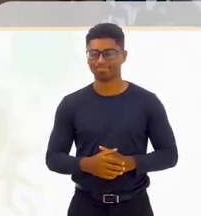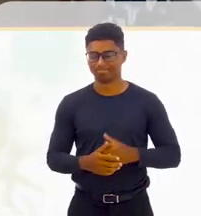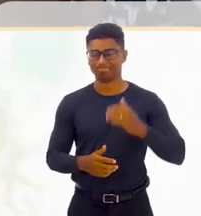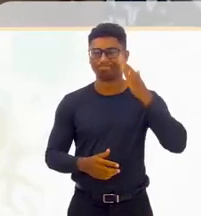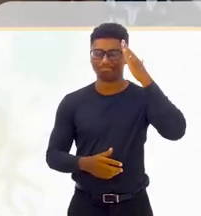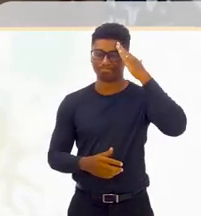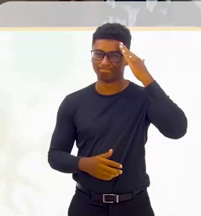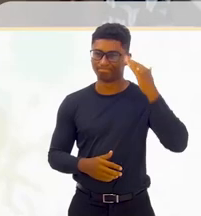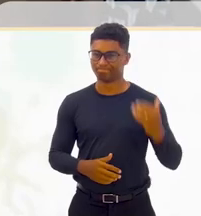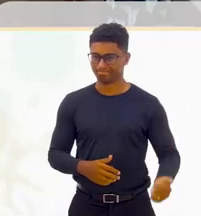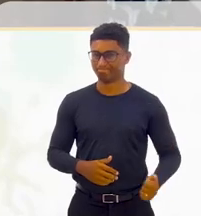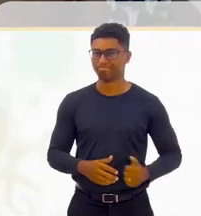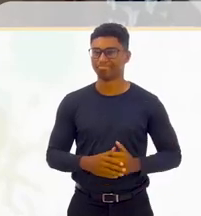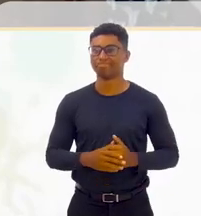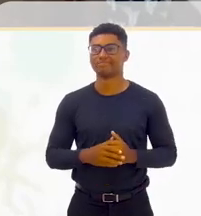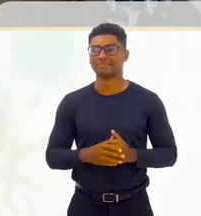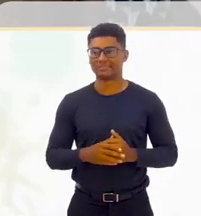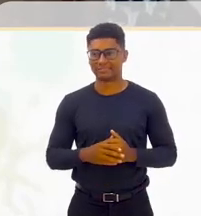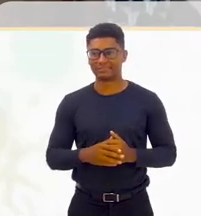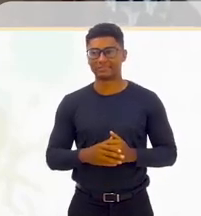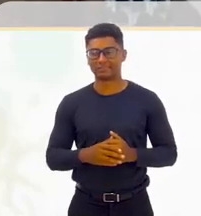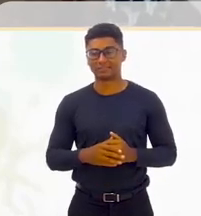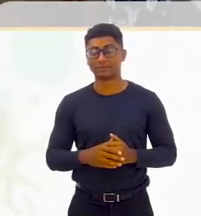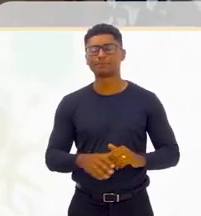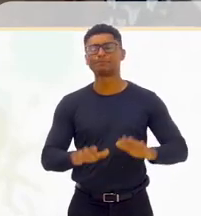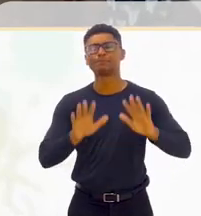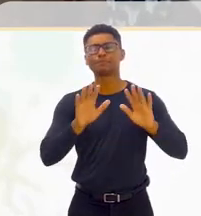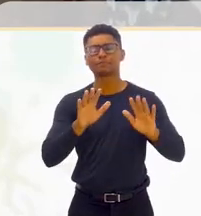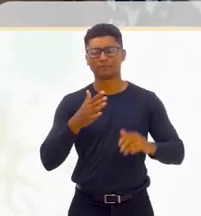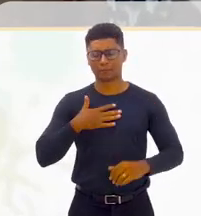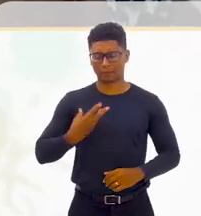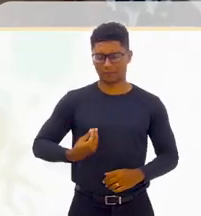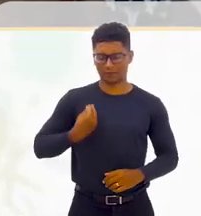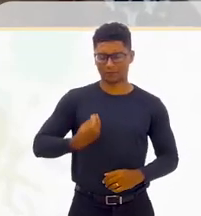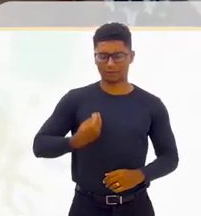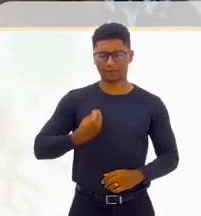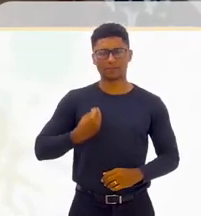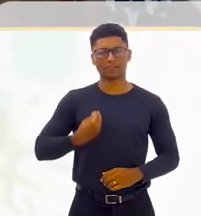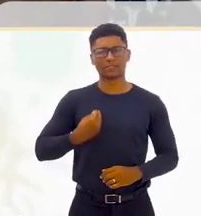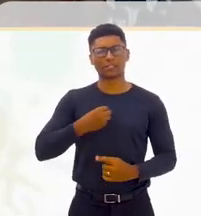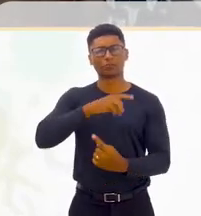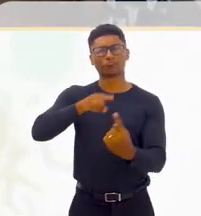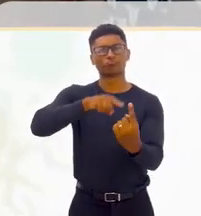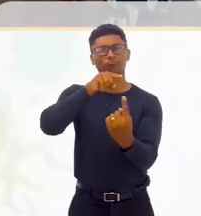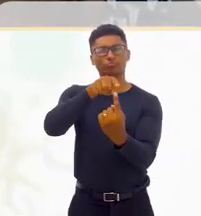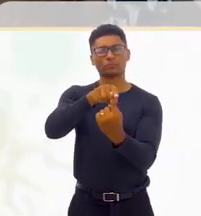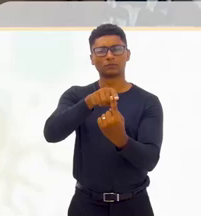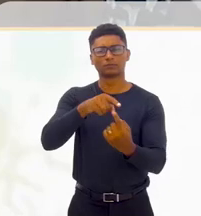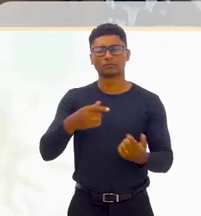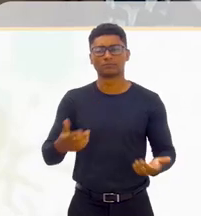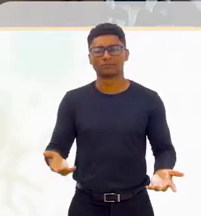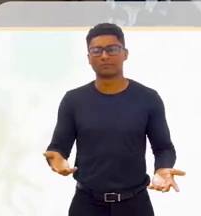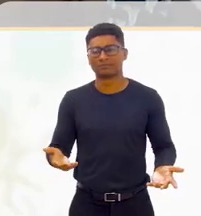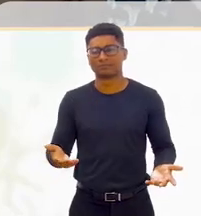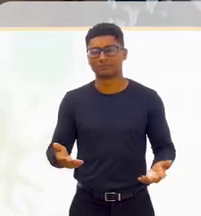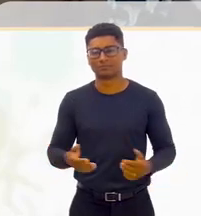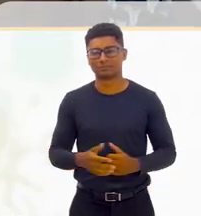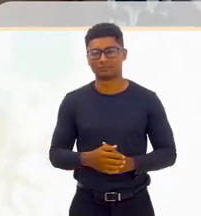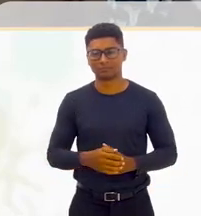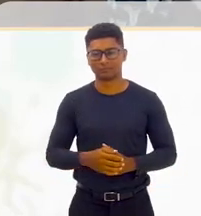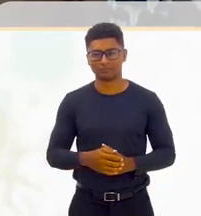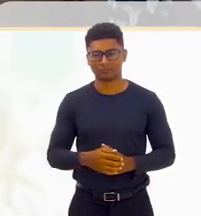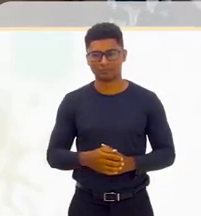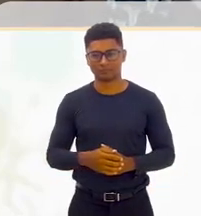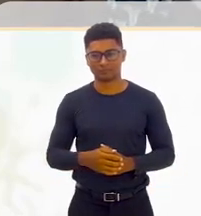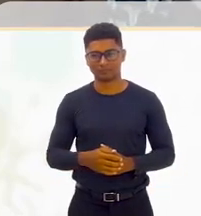Eu sei que é. Muito, muito difícil. Mas o sentido da minha vida Não tem como não